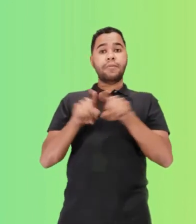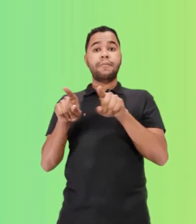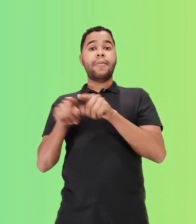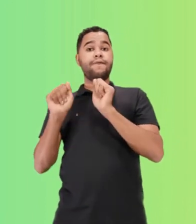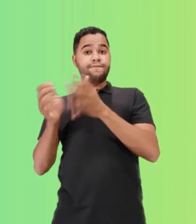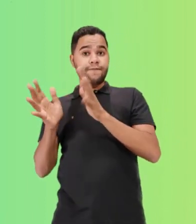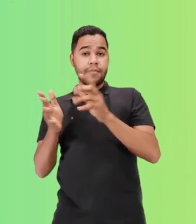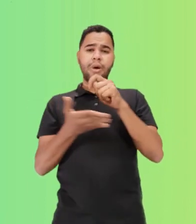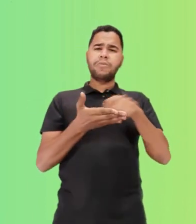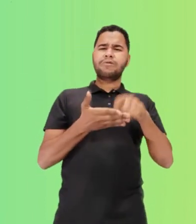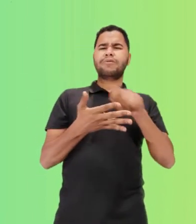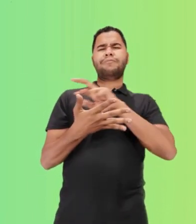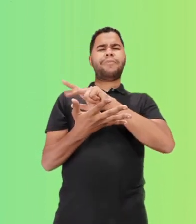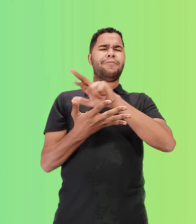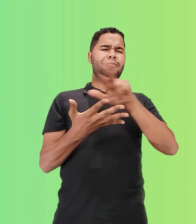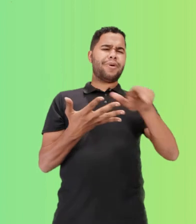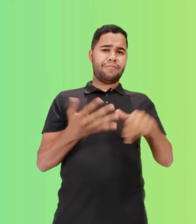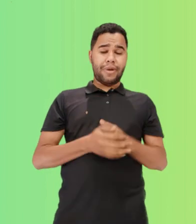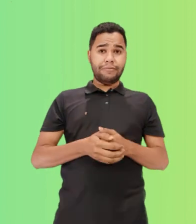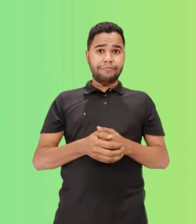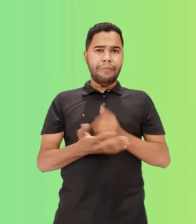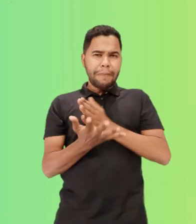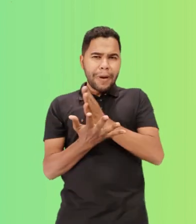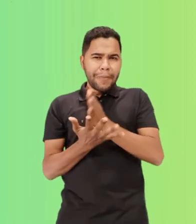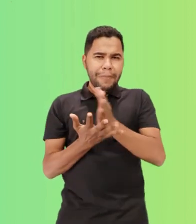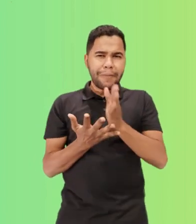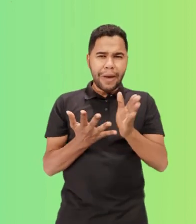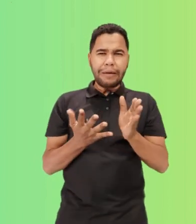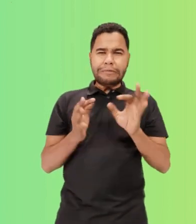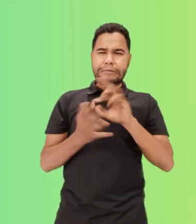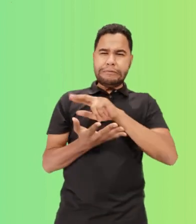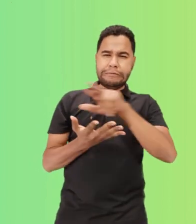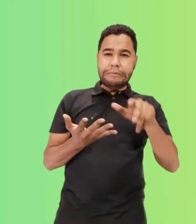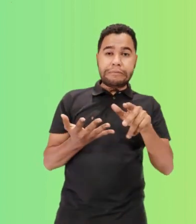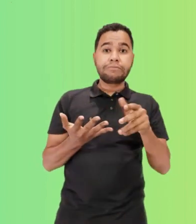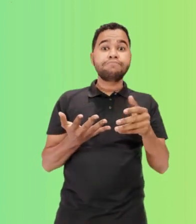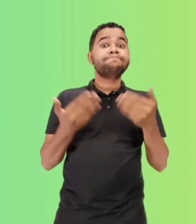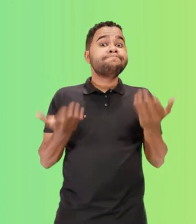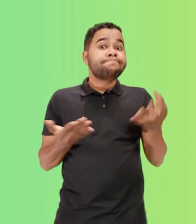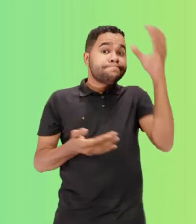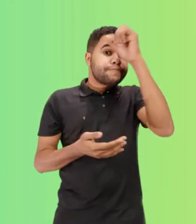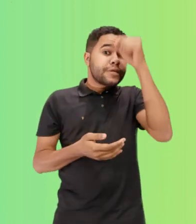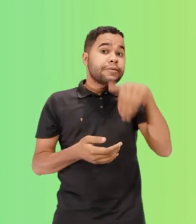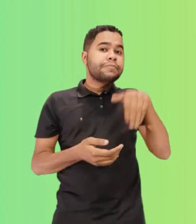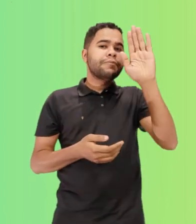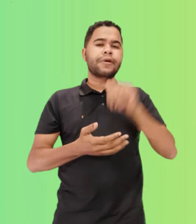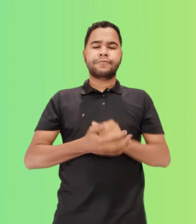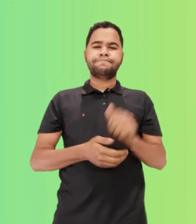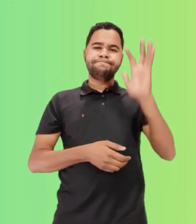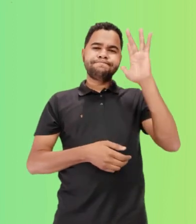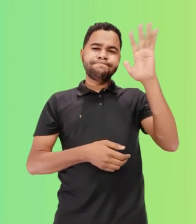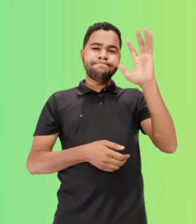verbal para o texto escrito, dentre outras. São muitas as possibilidades, né? Que tal aprender mais um pouquinho?